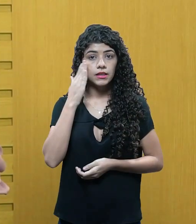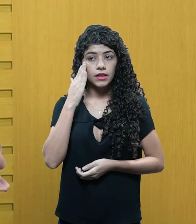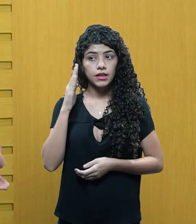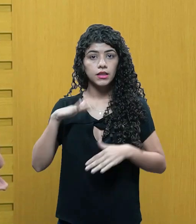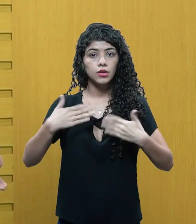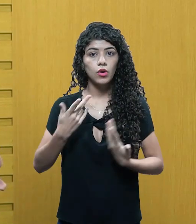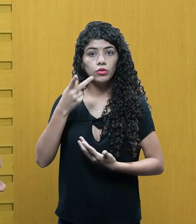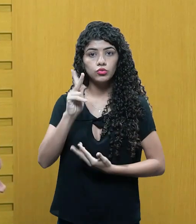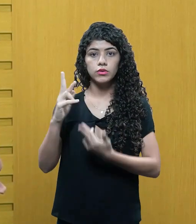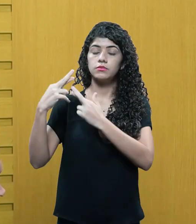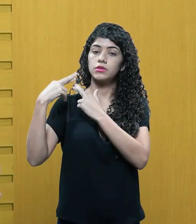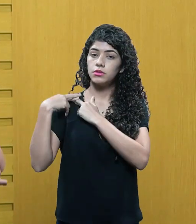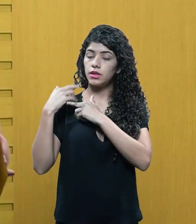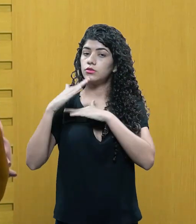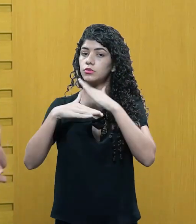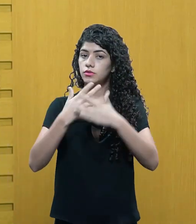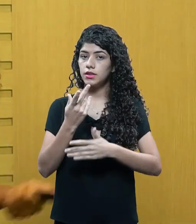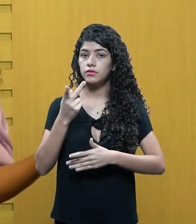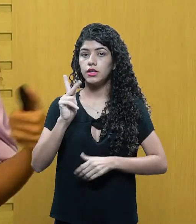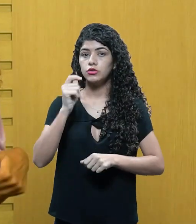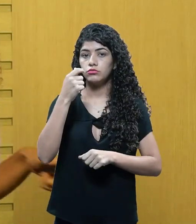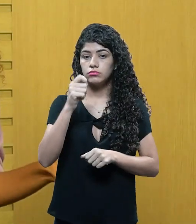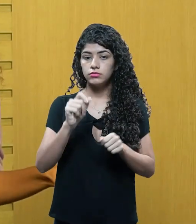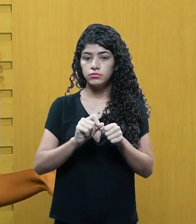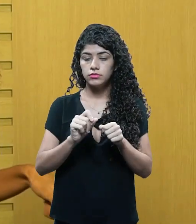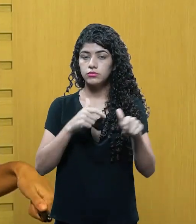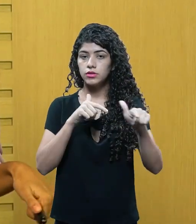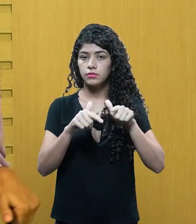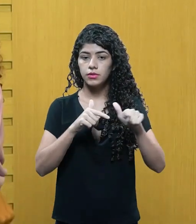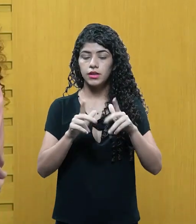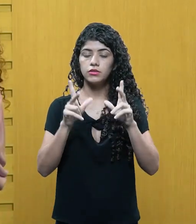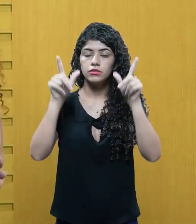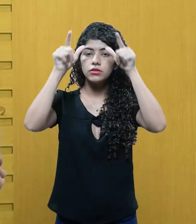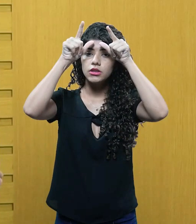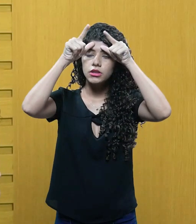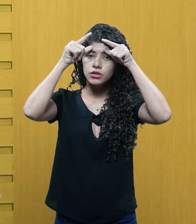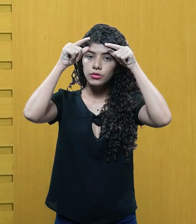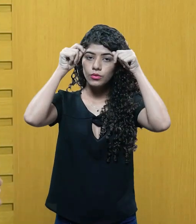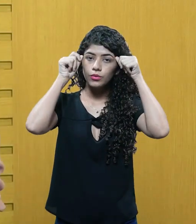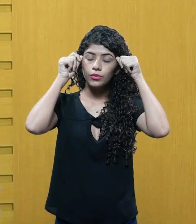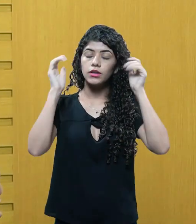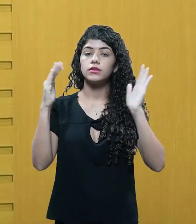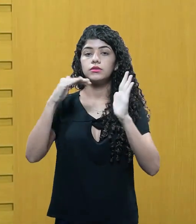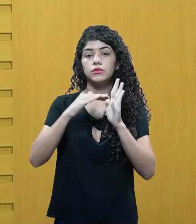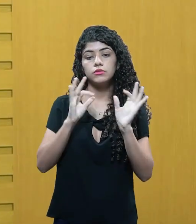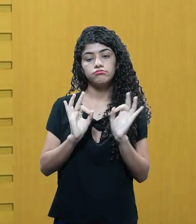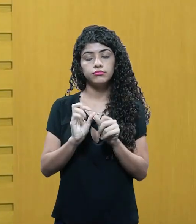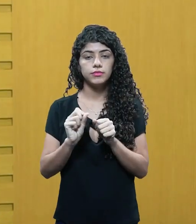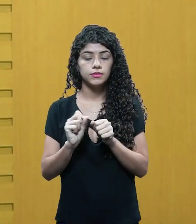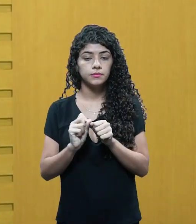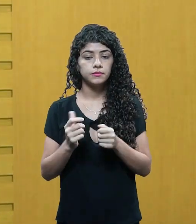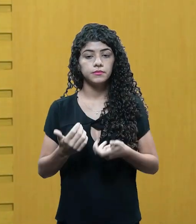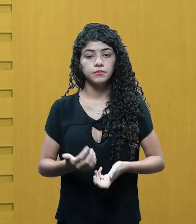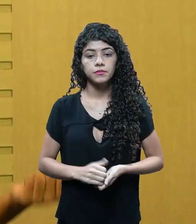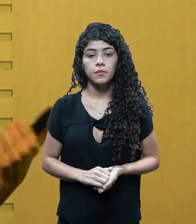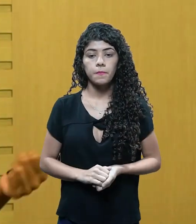processo, para que você faça seu trabalho com uma tranquilidade maior, criativa, sabe até onde você pode ir ou não.